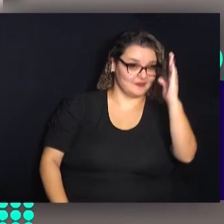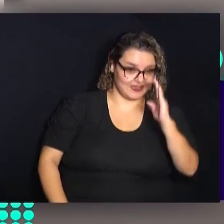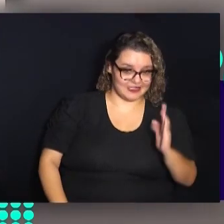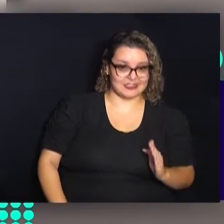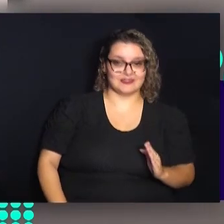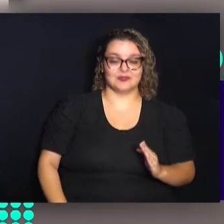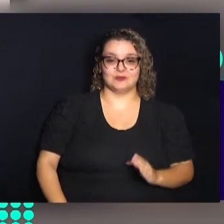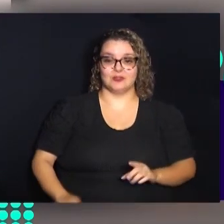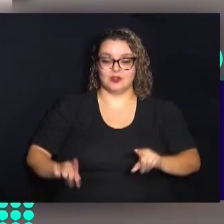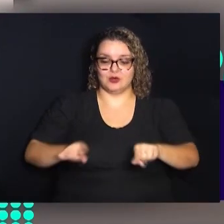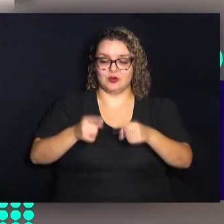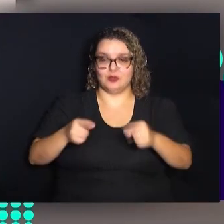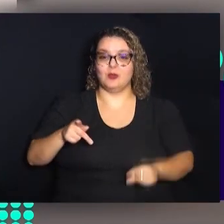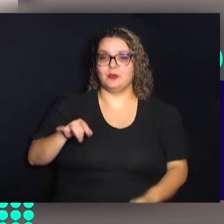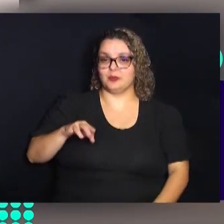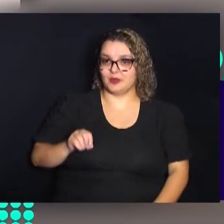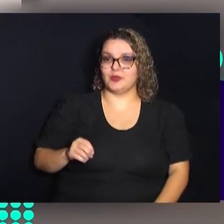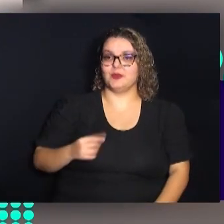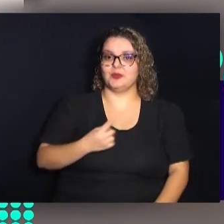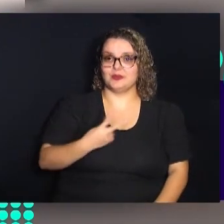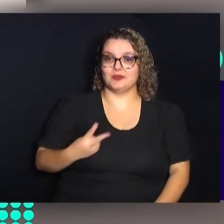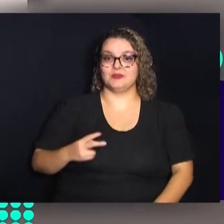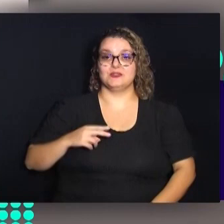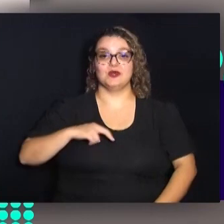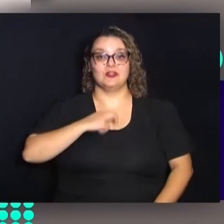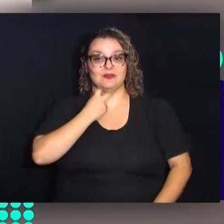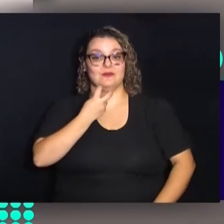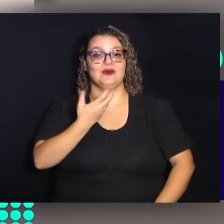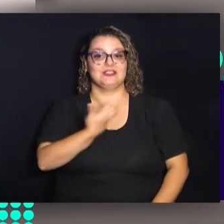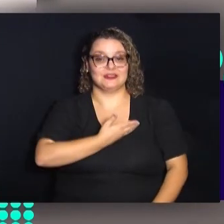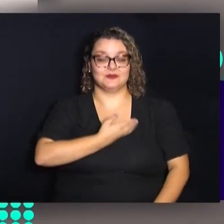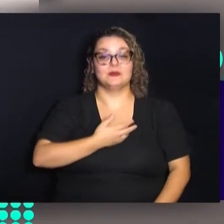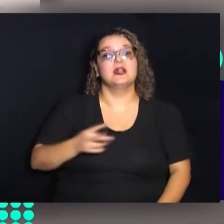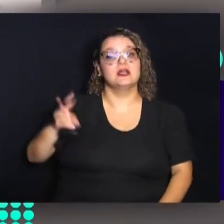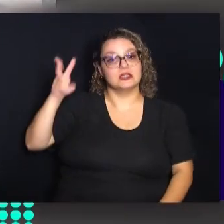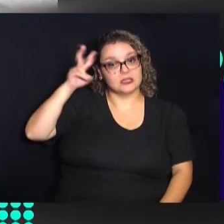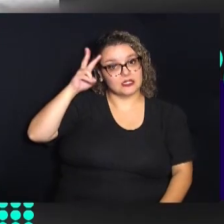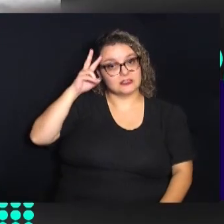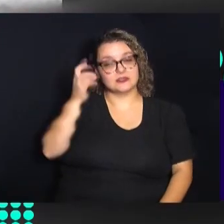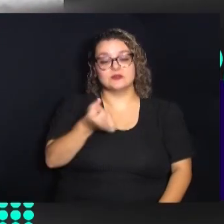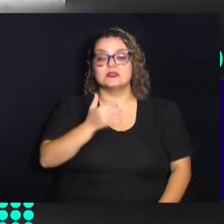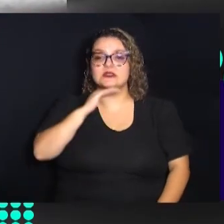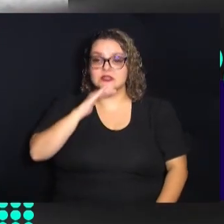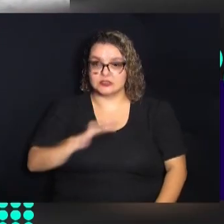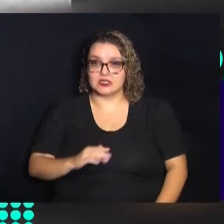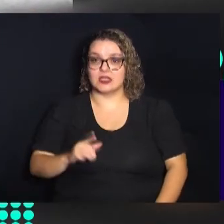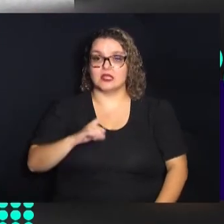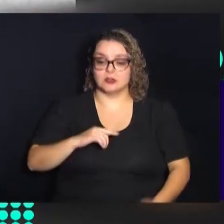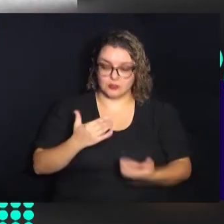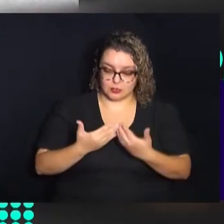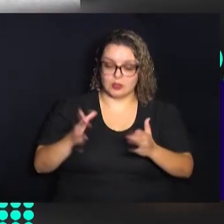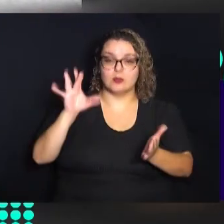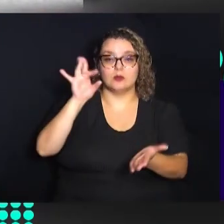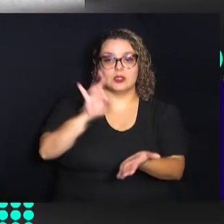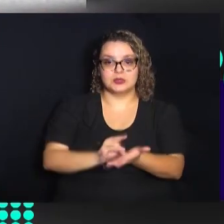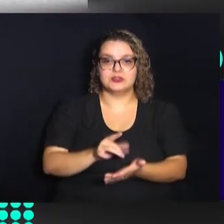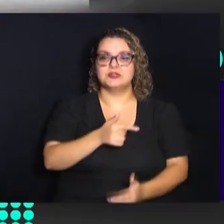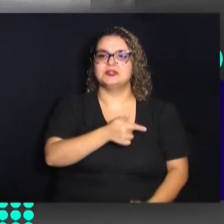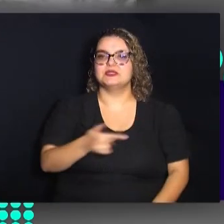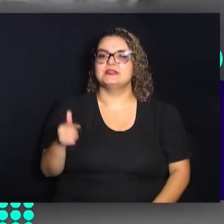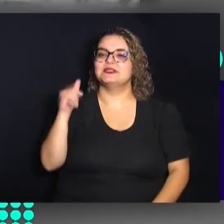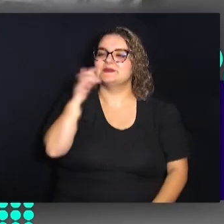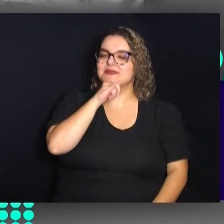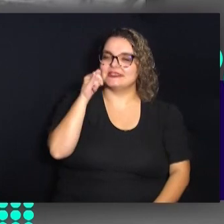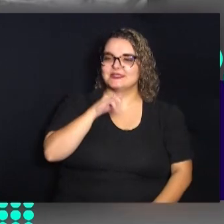e brasileiro, com o Coral Pio XII e Vozes Amigas. Na segunda, às 6 da tarde, tem a abertura oficial